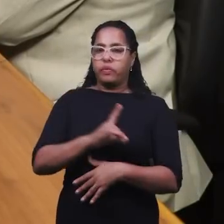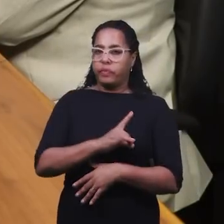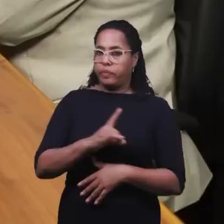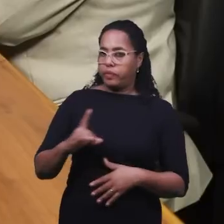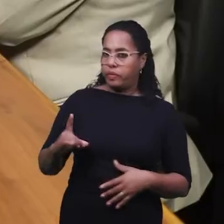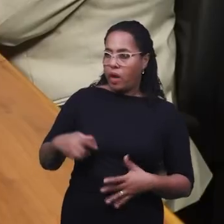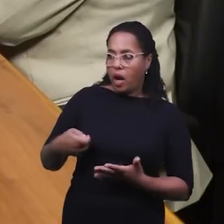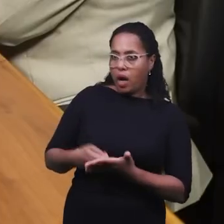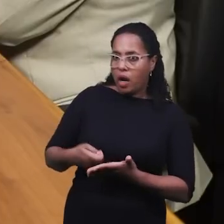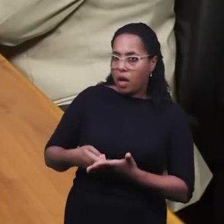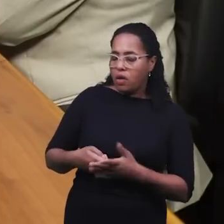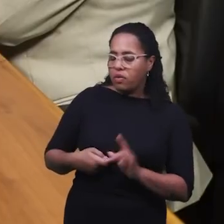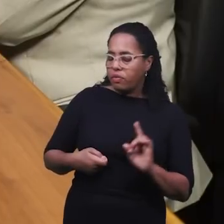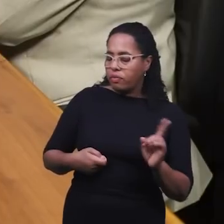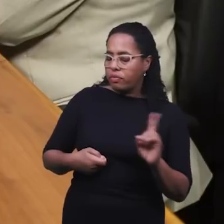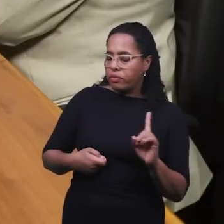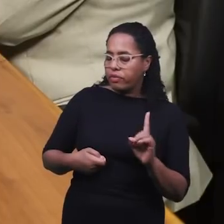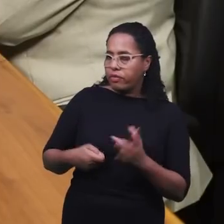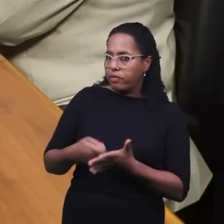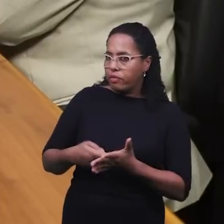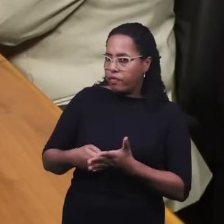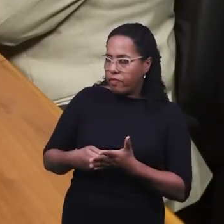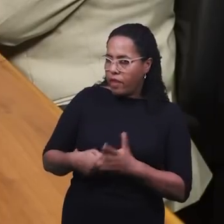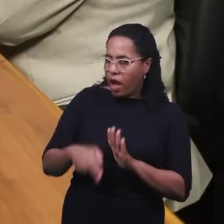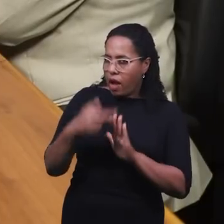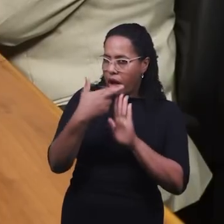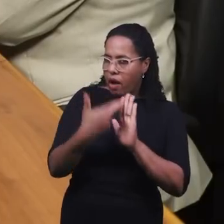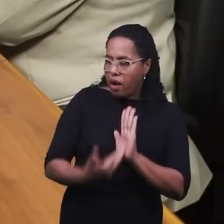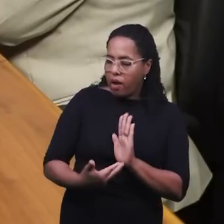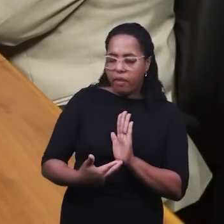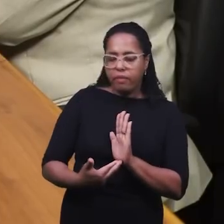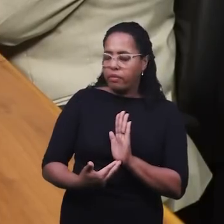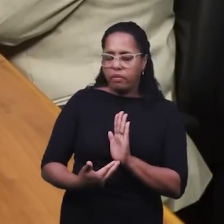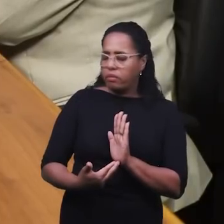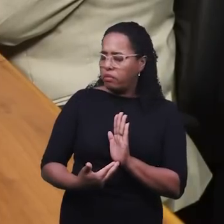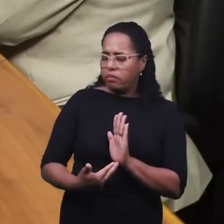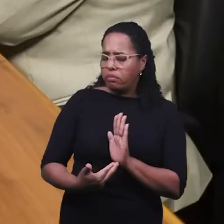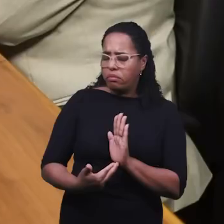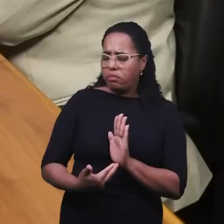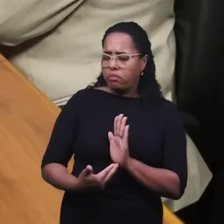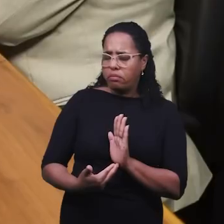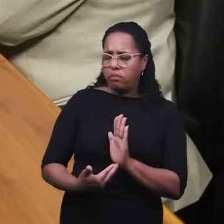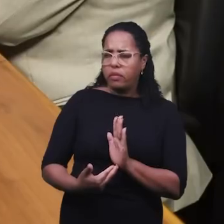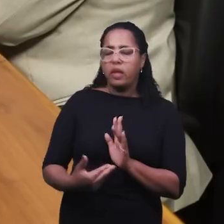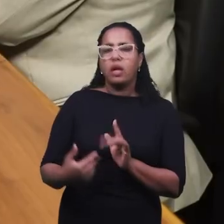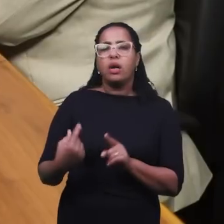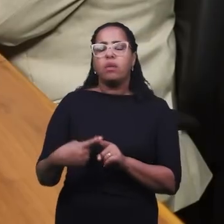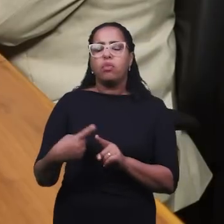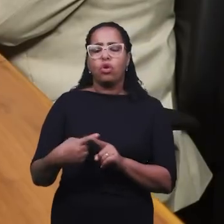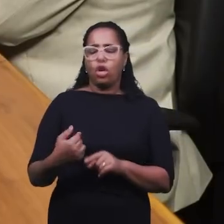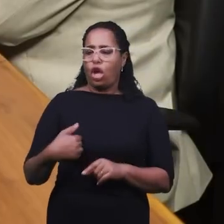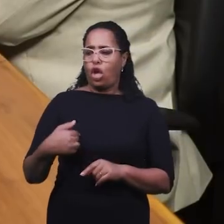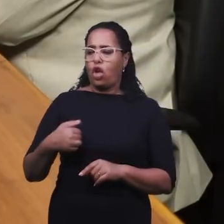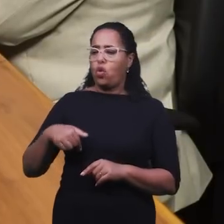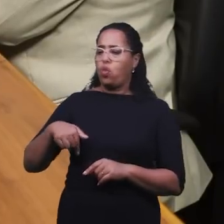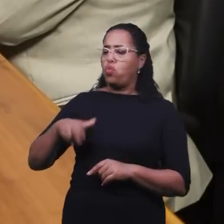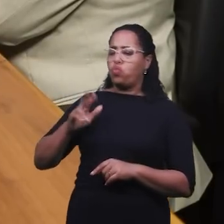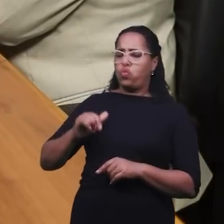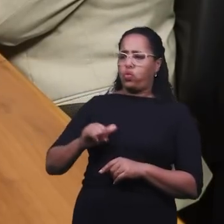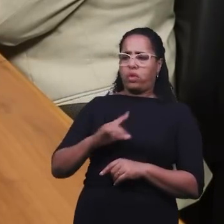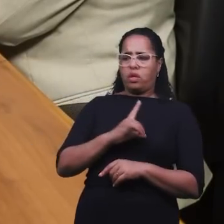é tão importante, porque isso é uma função, e ele pode, à medida que ele